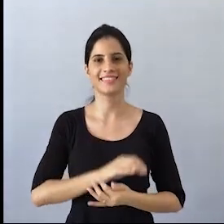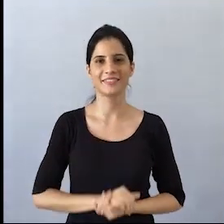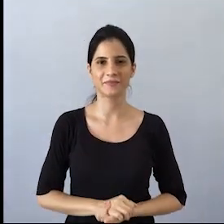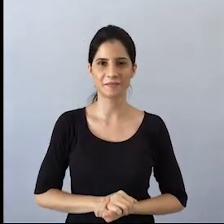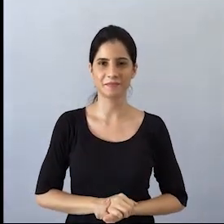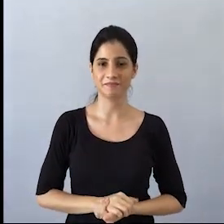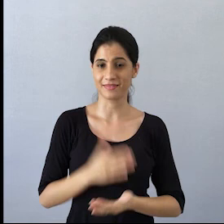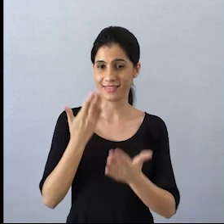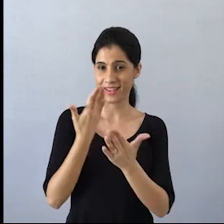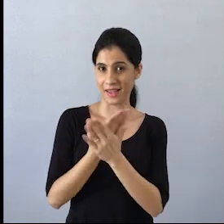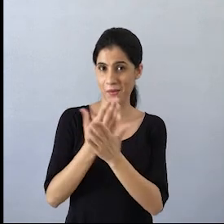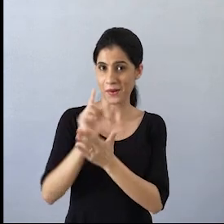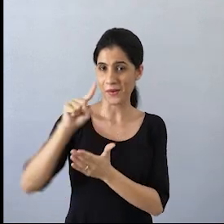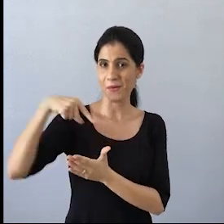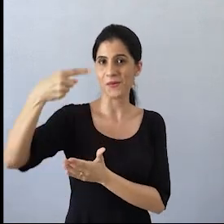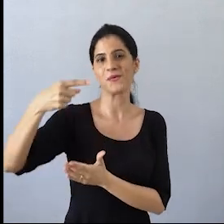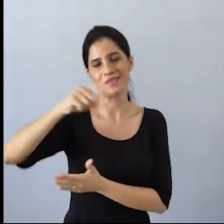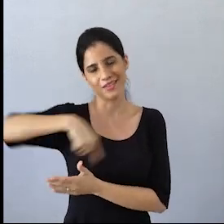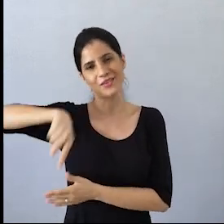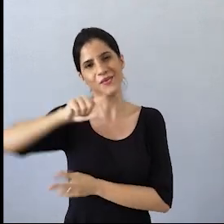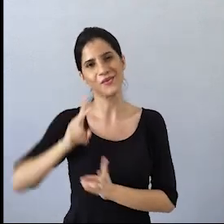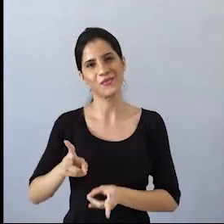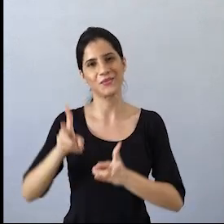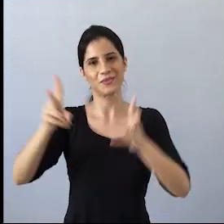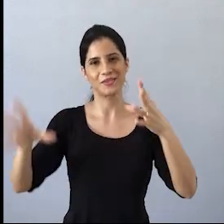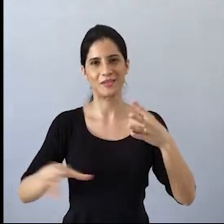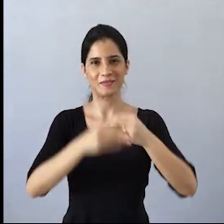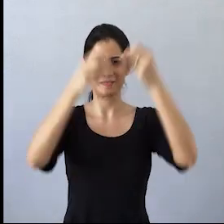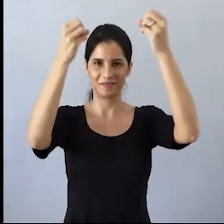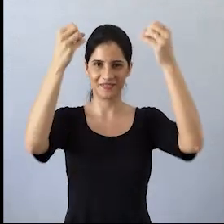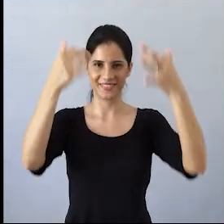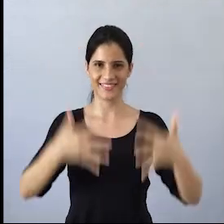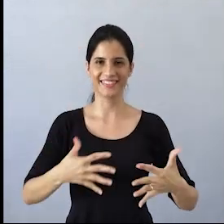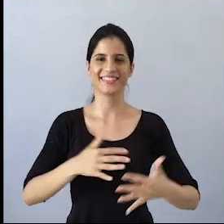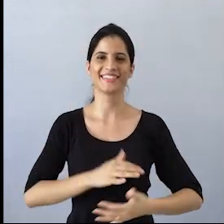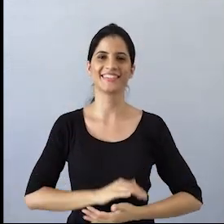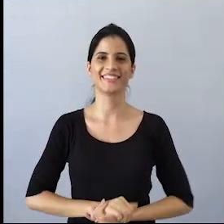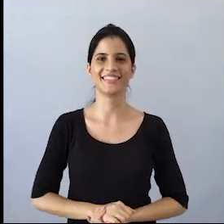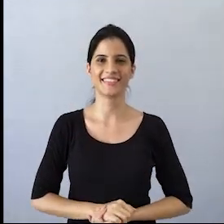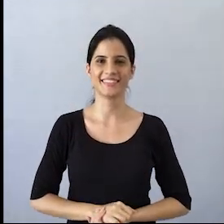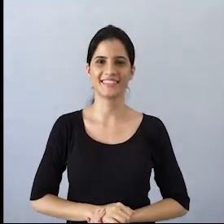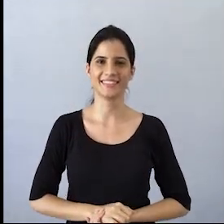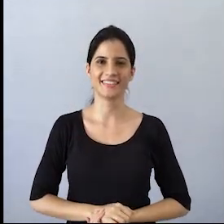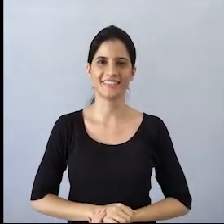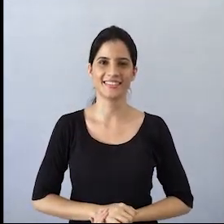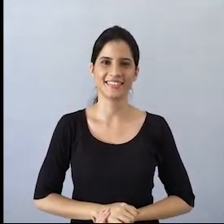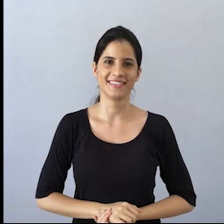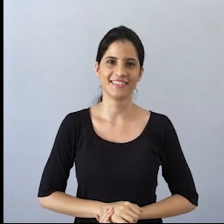Na próxima videoaula, damos continuidade às características do tecido epitelial.